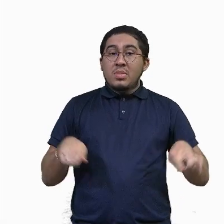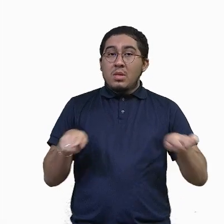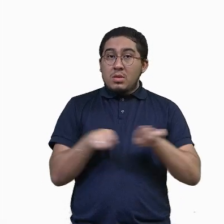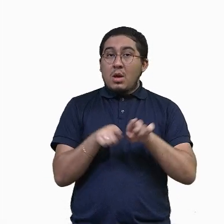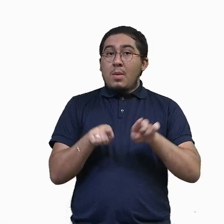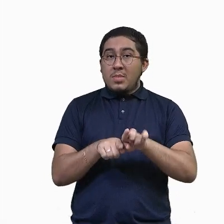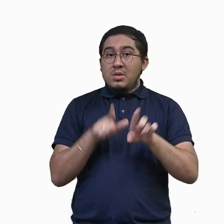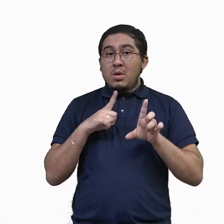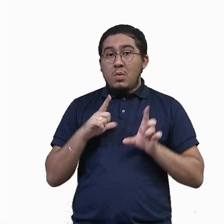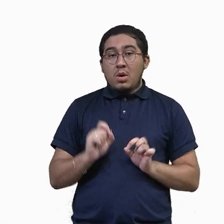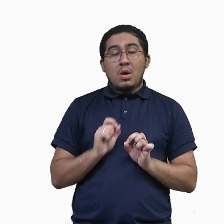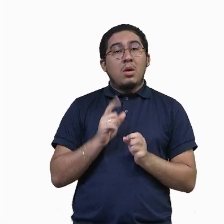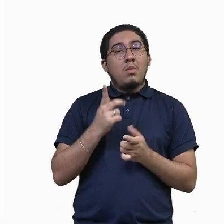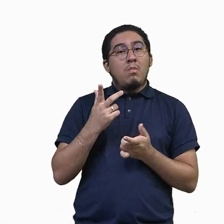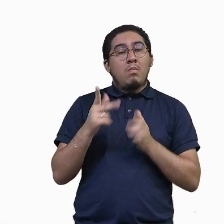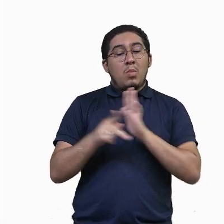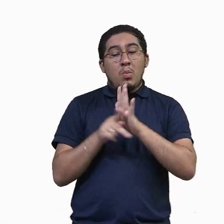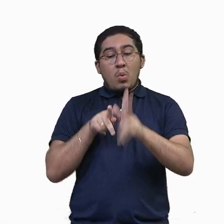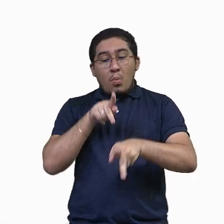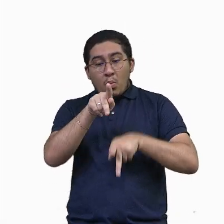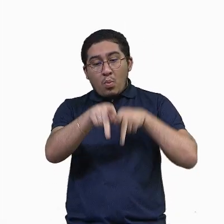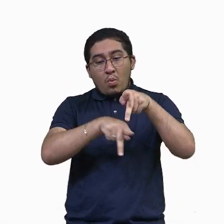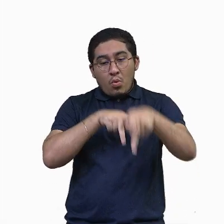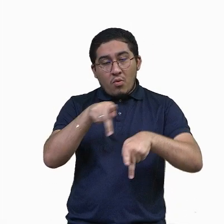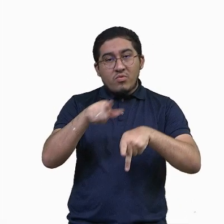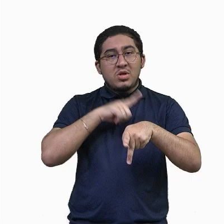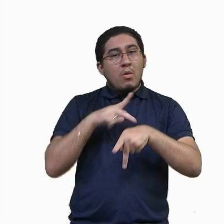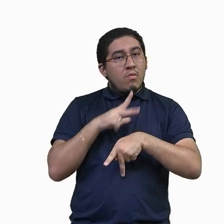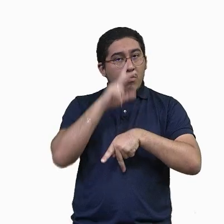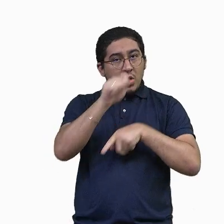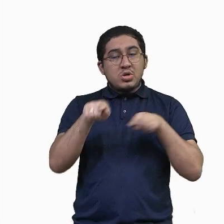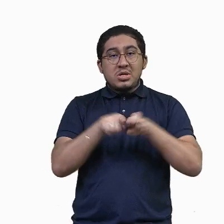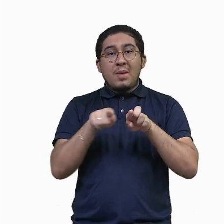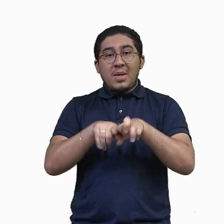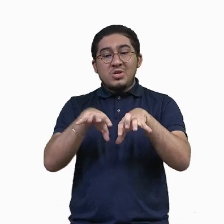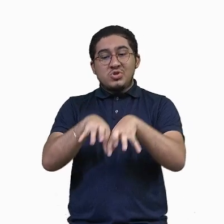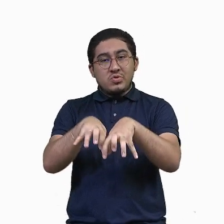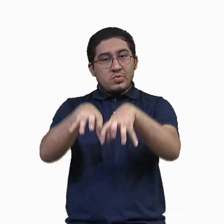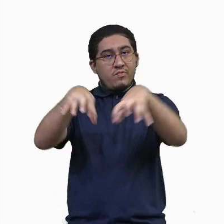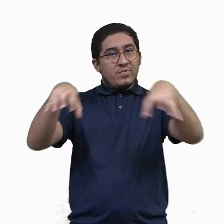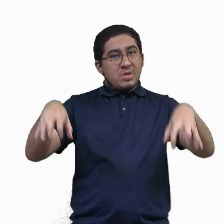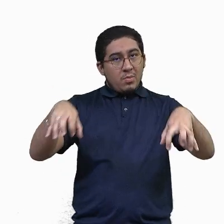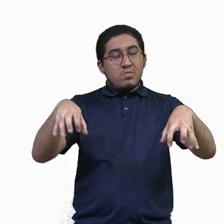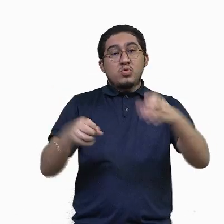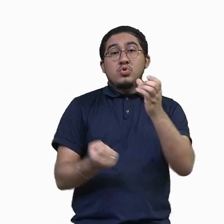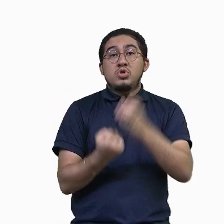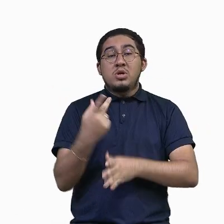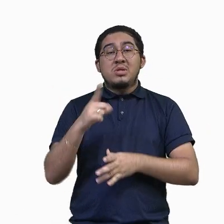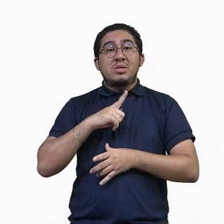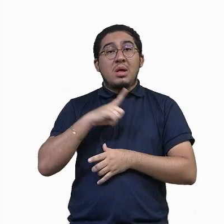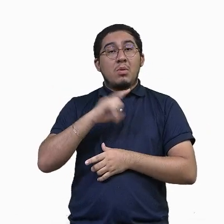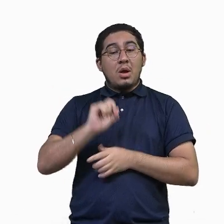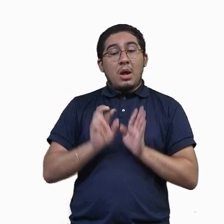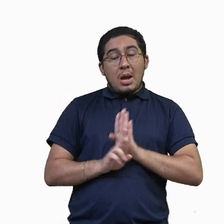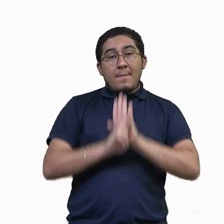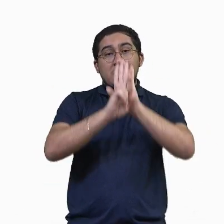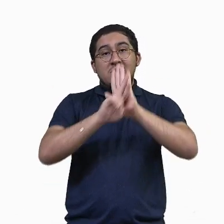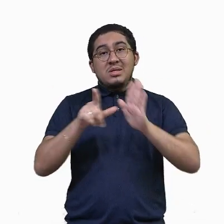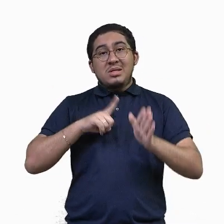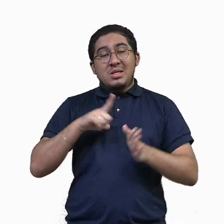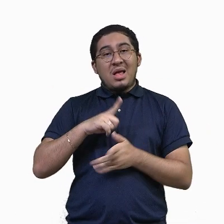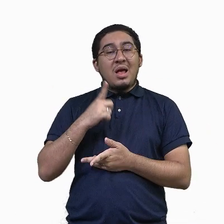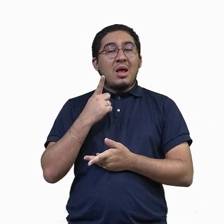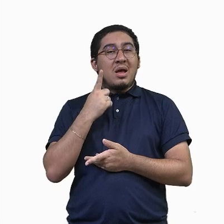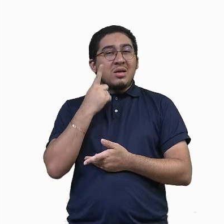também o fortalecimento de populismos e polarização. O surgimento de líderes com tendências autoritárias e